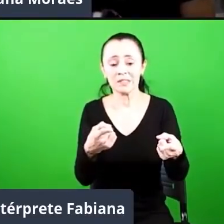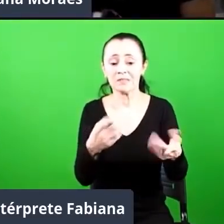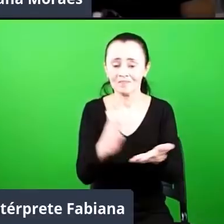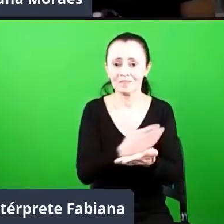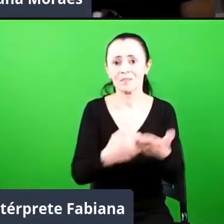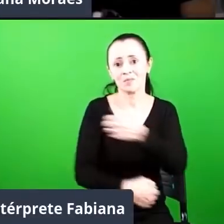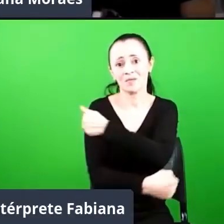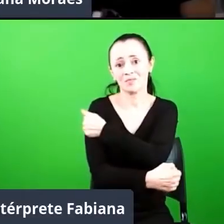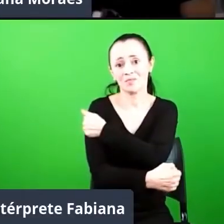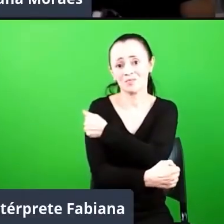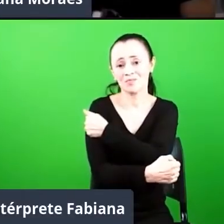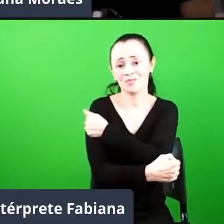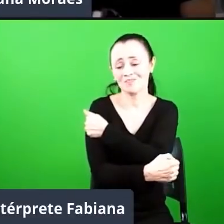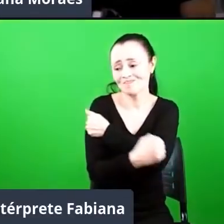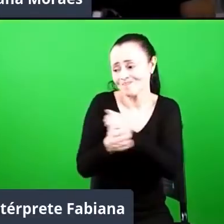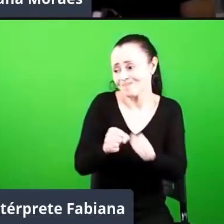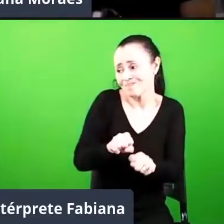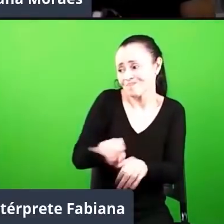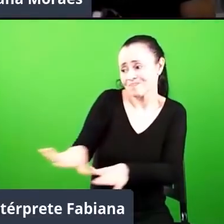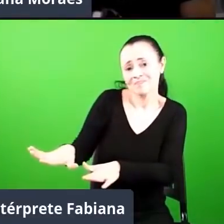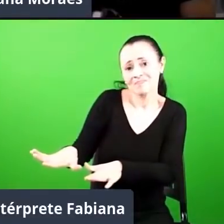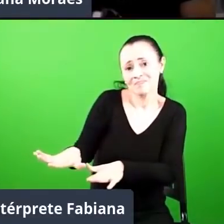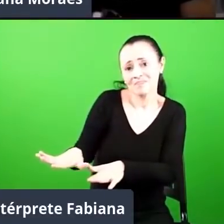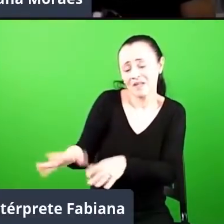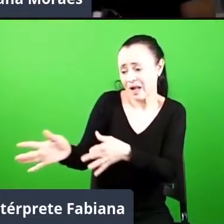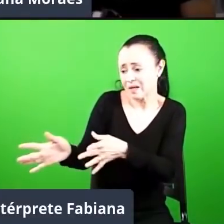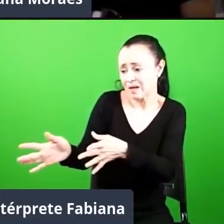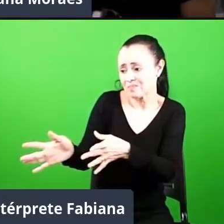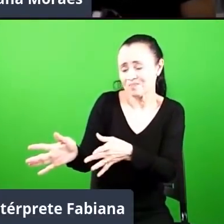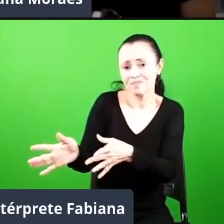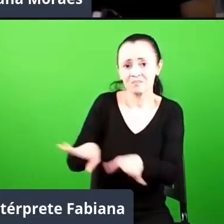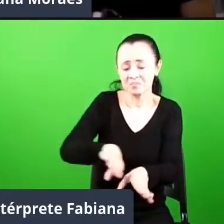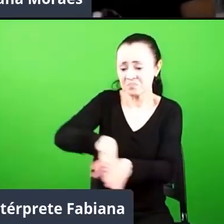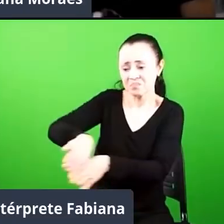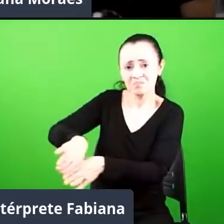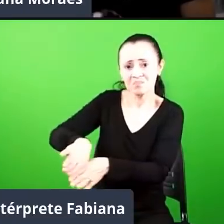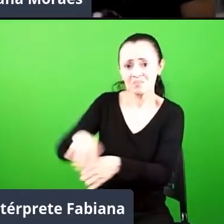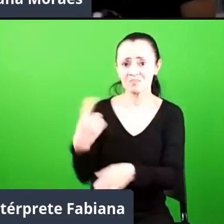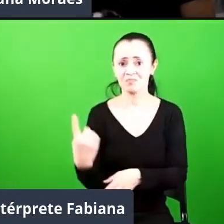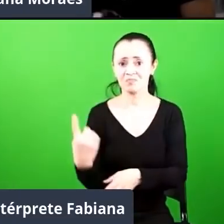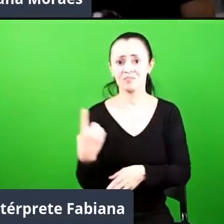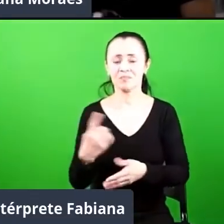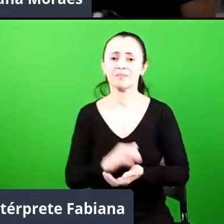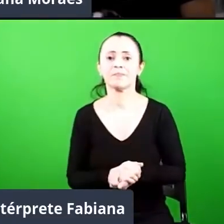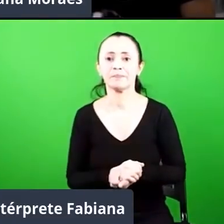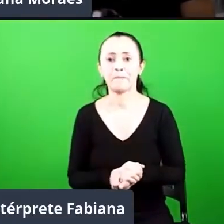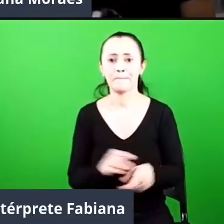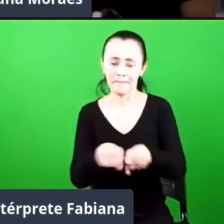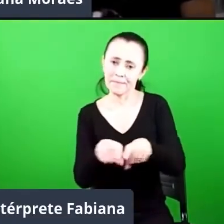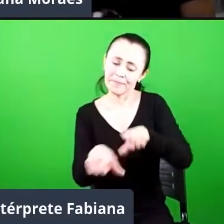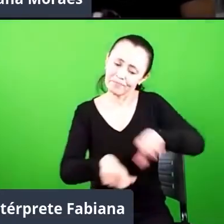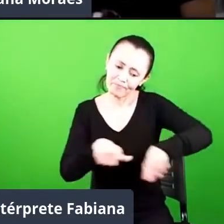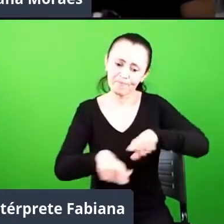ficarão de fora desse processo? Né? Isso, gente, eu digo também em relação ao trabalho da universidade. Nós estamos